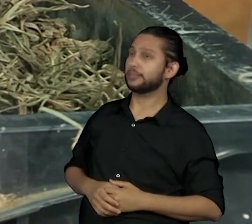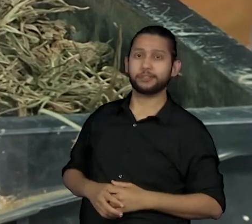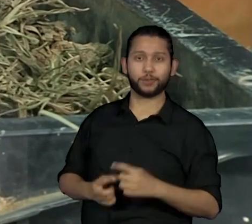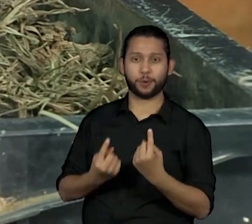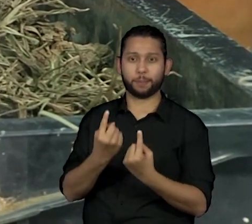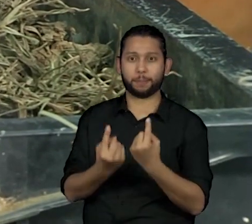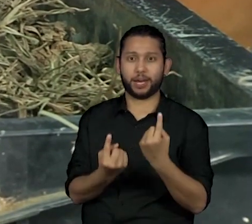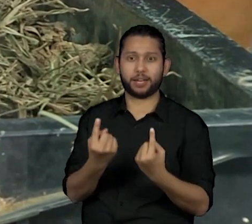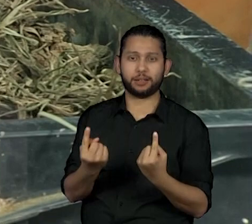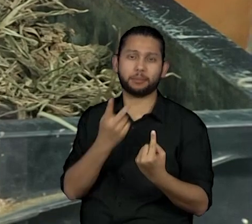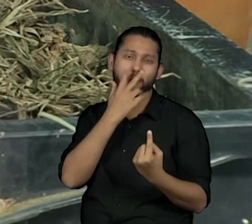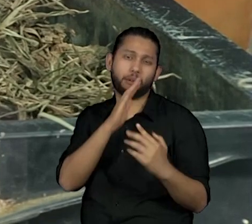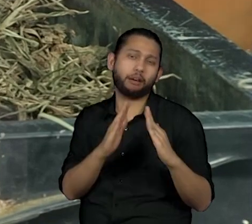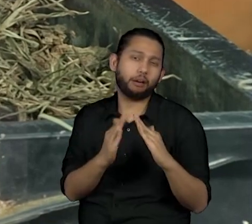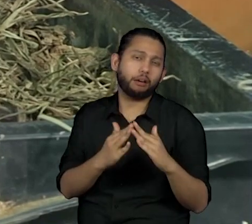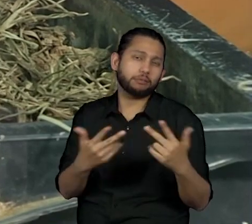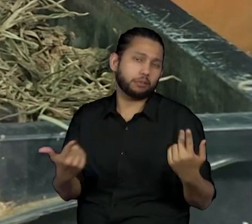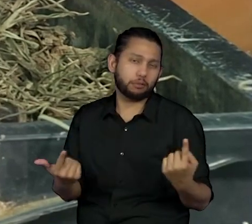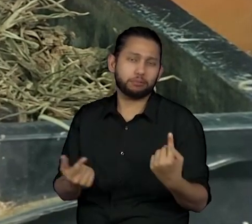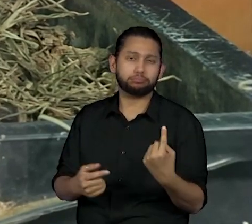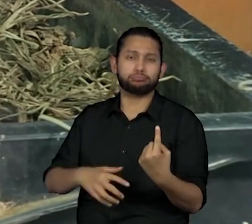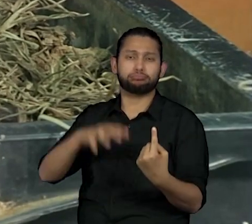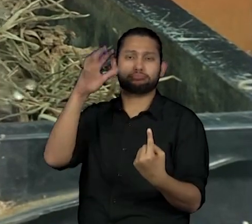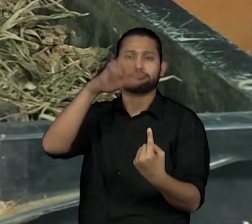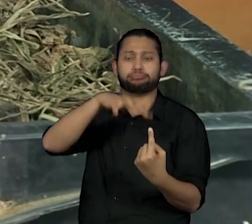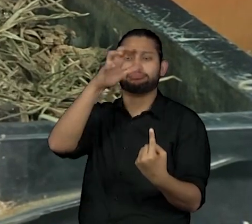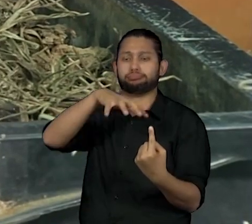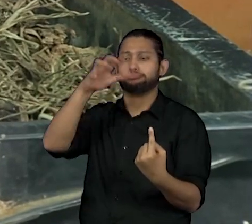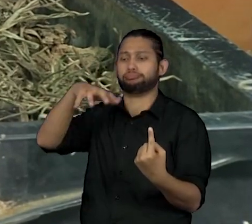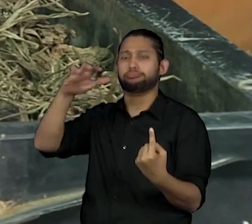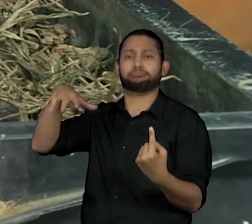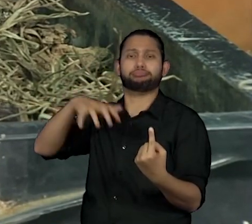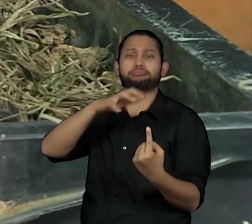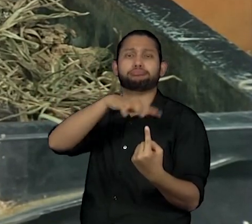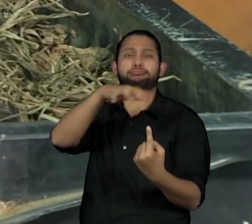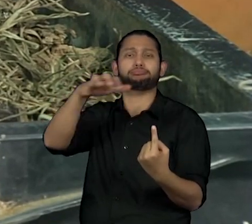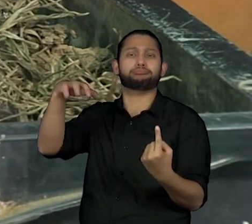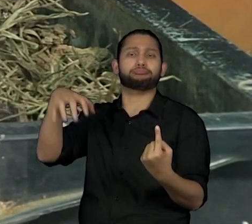palitos simulam as casas, né? As residências, os prédios.